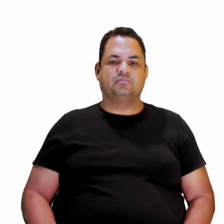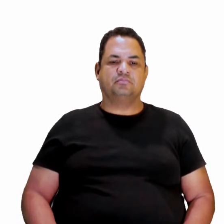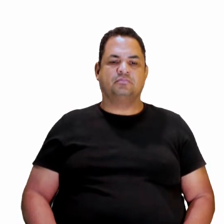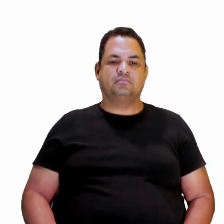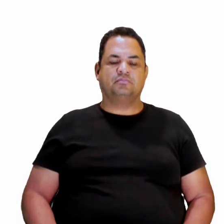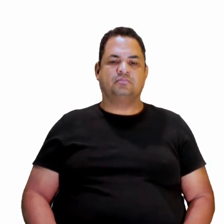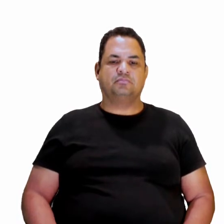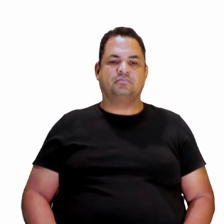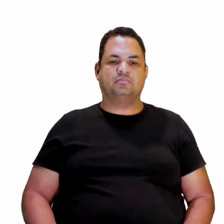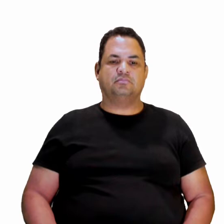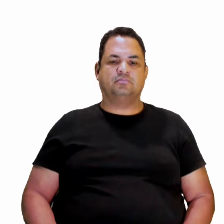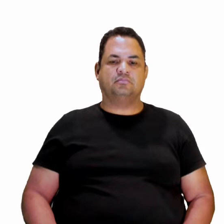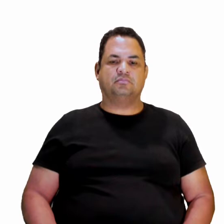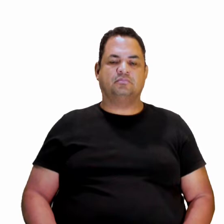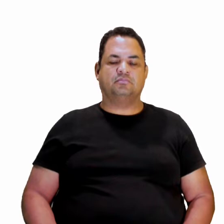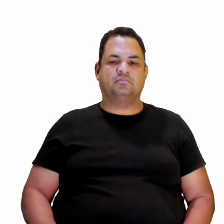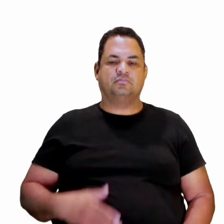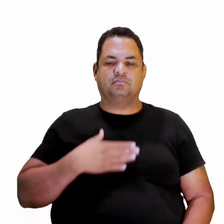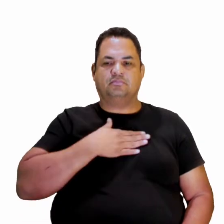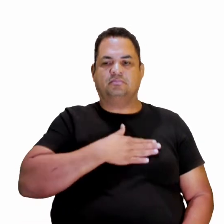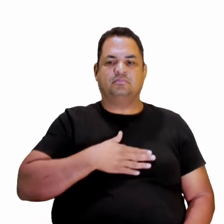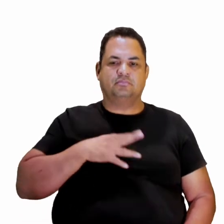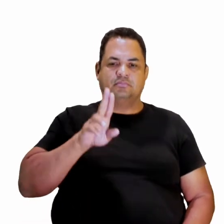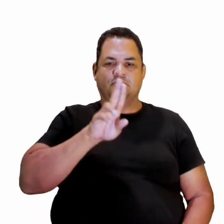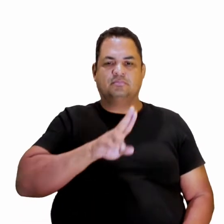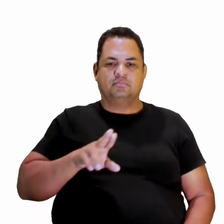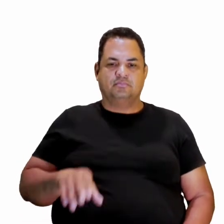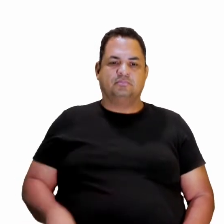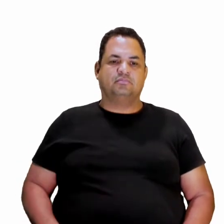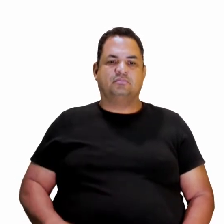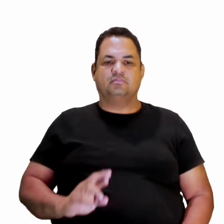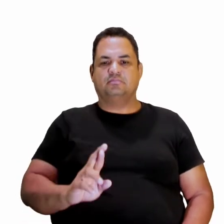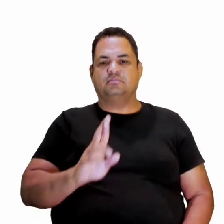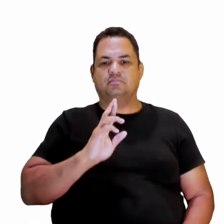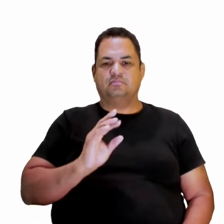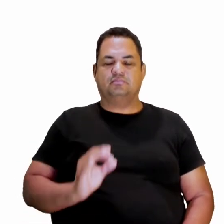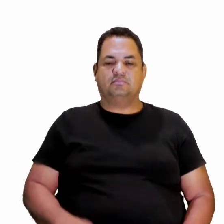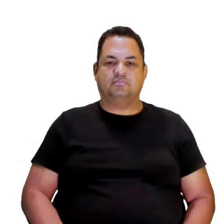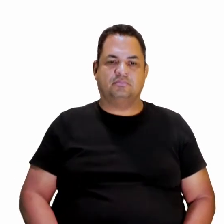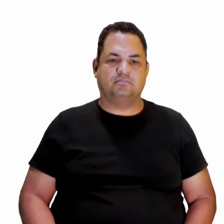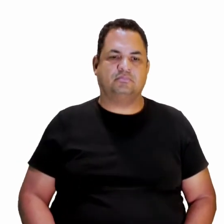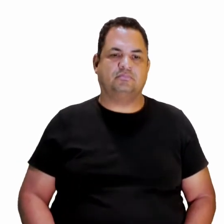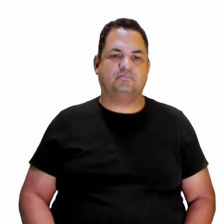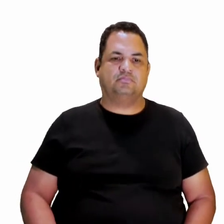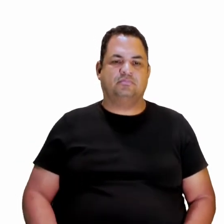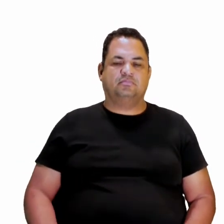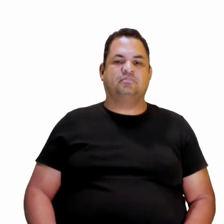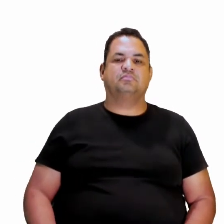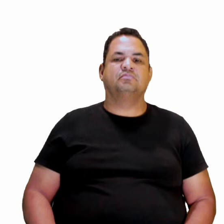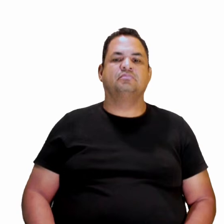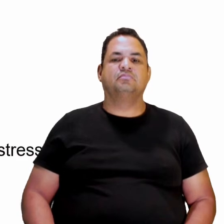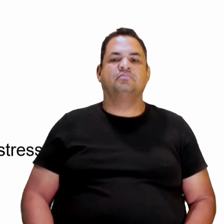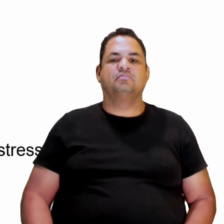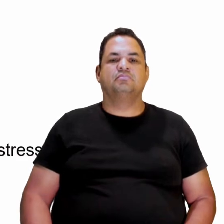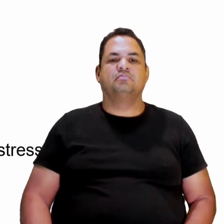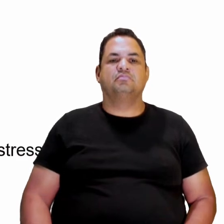Muito bem, mas eu gosto de poder usar a canetinha, mas tá aí a resposta, exatamente como a gente tinha feito ainda agora.